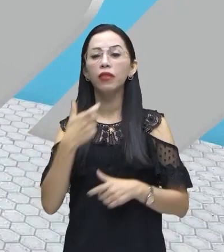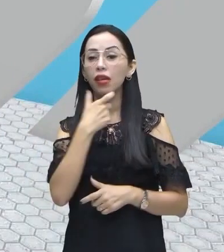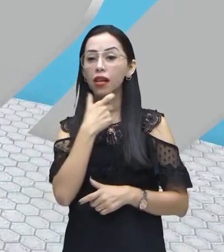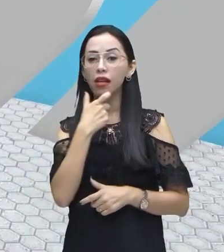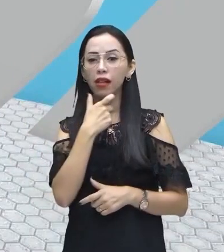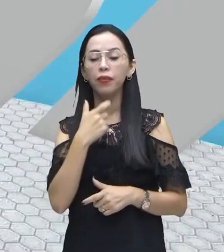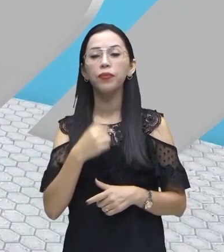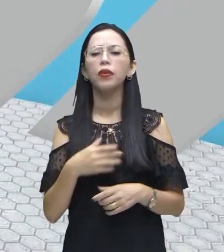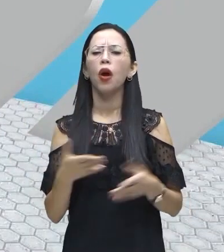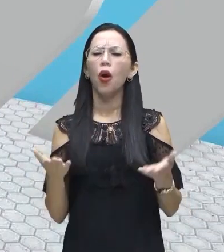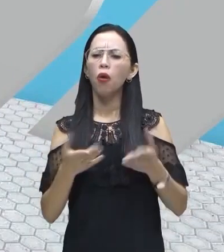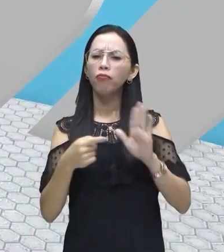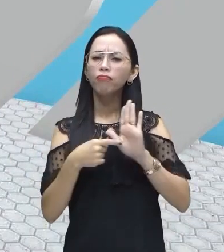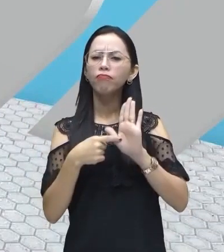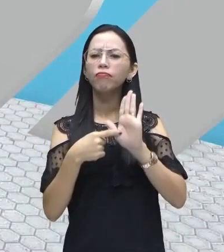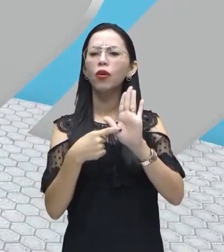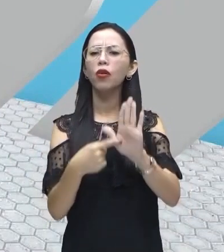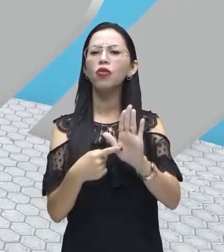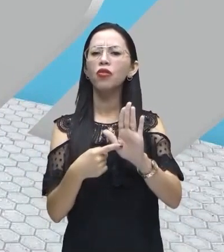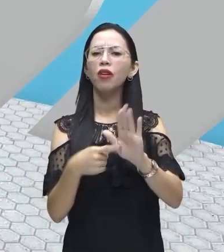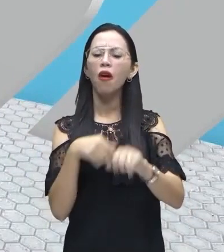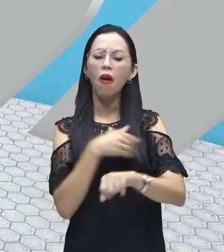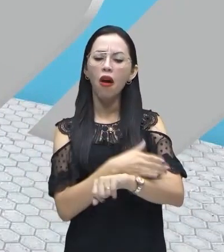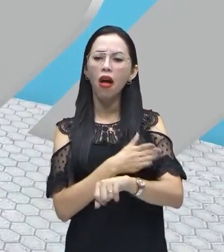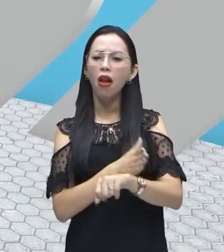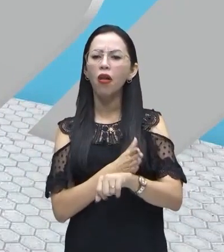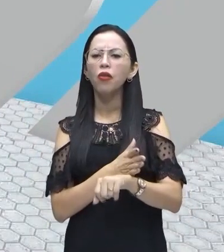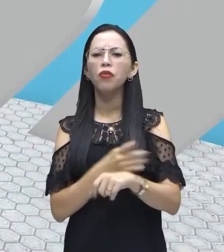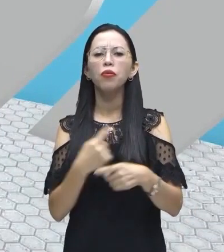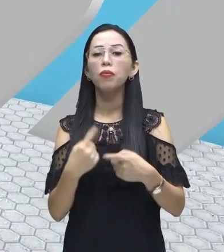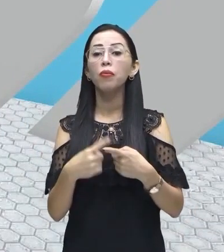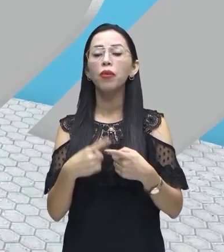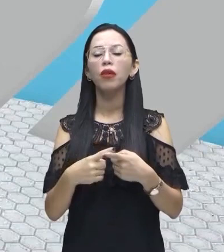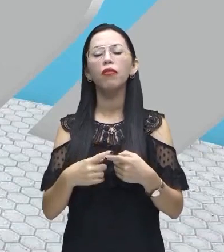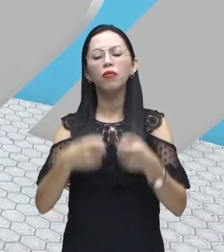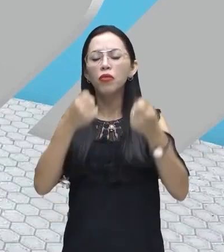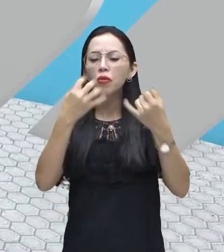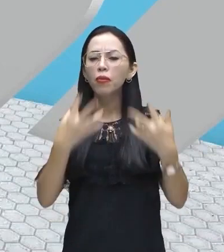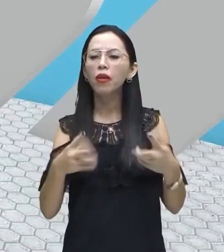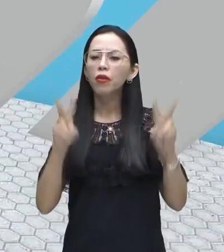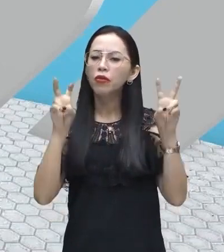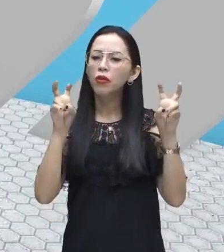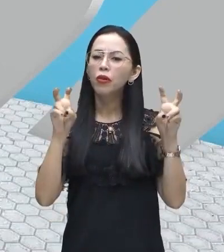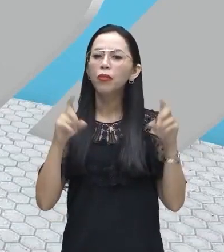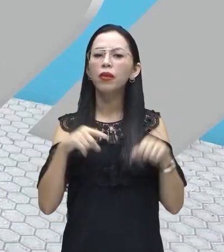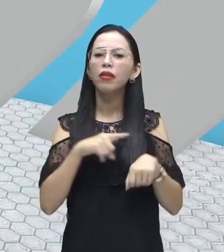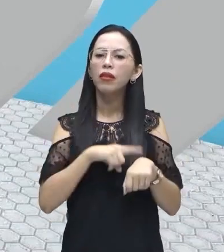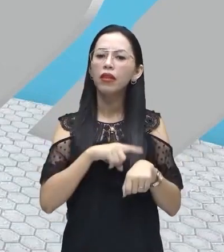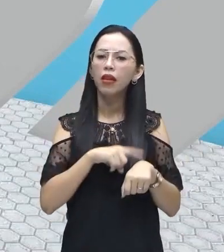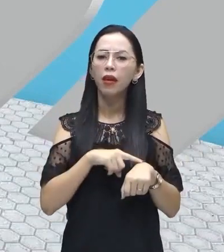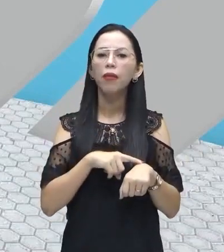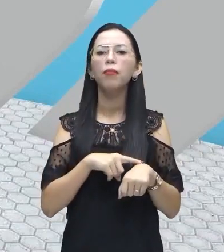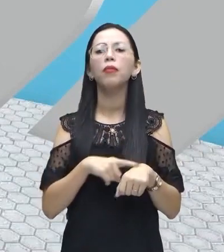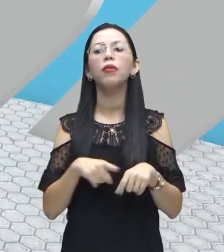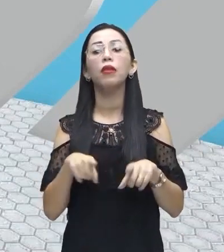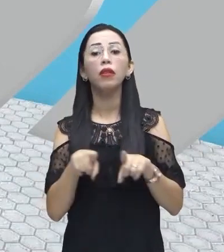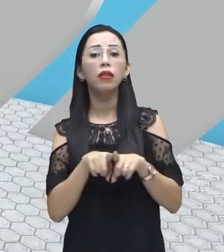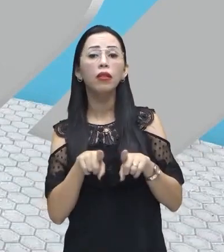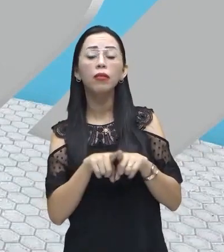Porque hoje nós vamos falar sobre as medidas que envolvem tempo. Vamos falar sobre todas elas e também falar um pouquinho